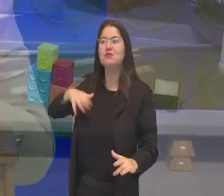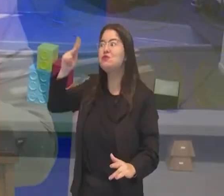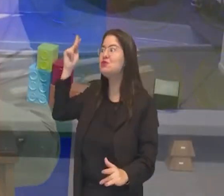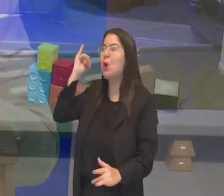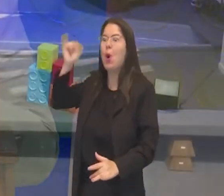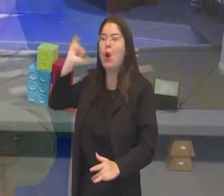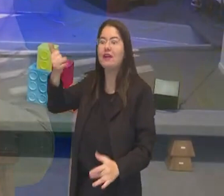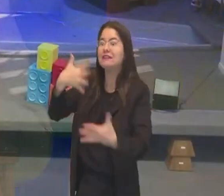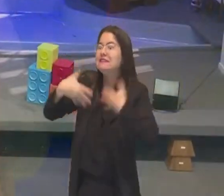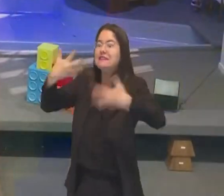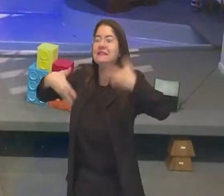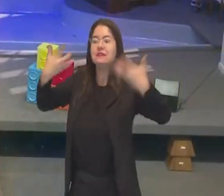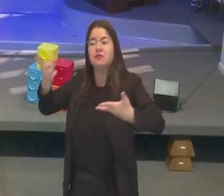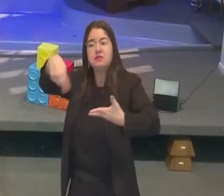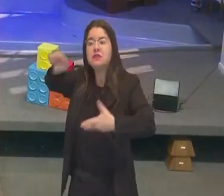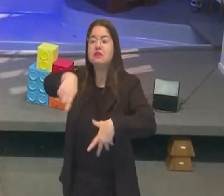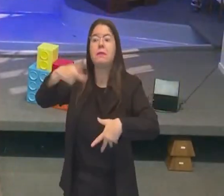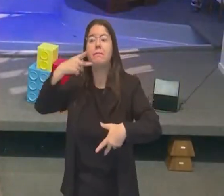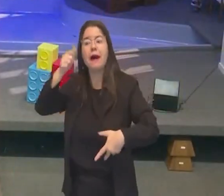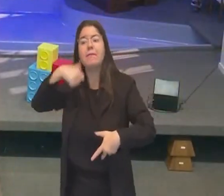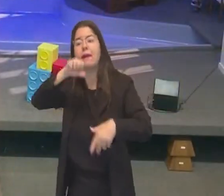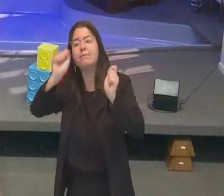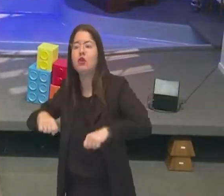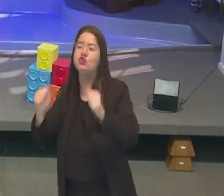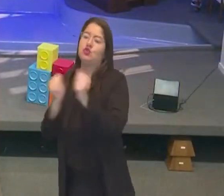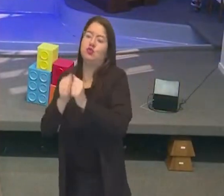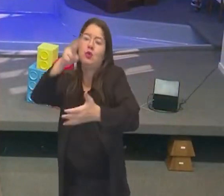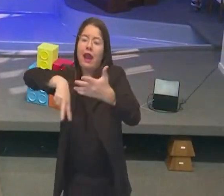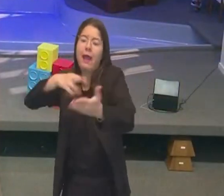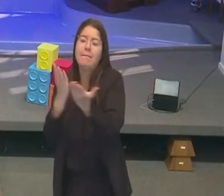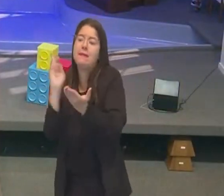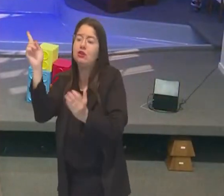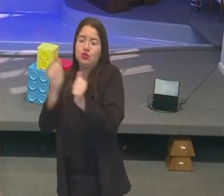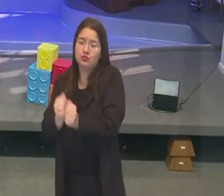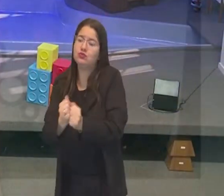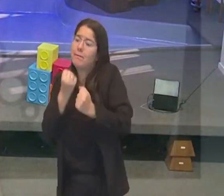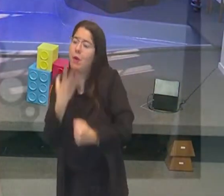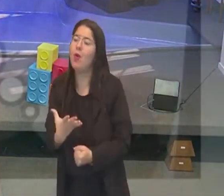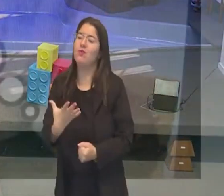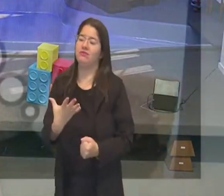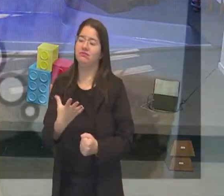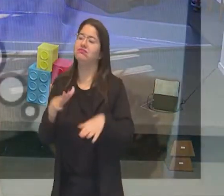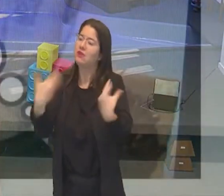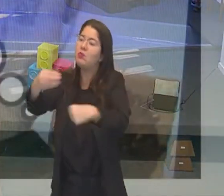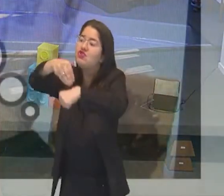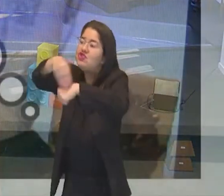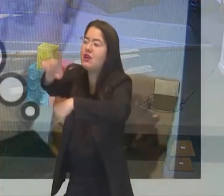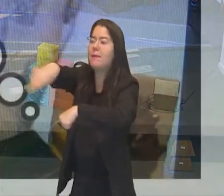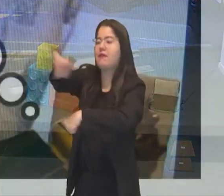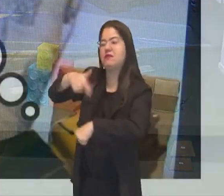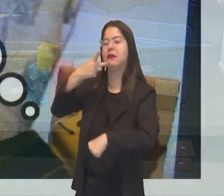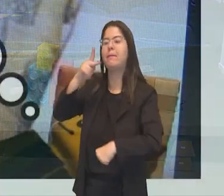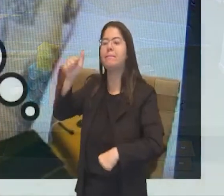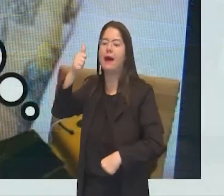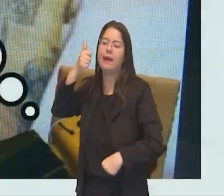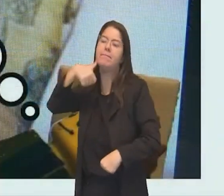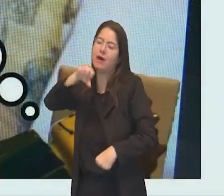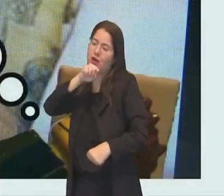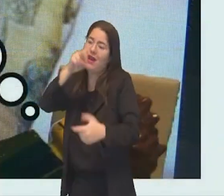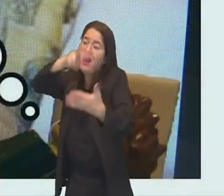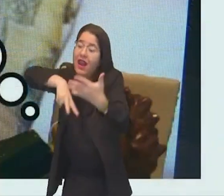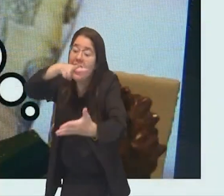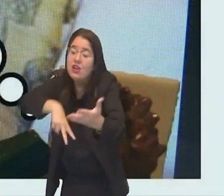empolgam tanto com isso. Vai ser um momento muito gostoso, muito agradável. Então, vou deixar essa dica, certo?